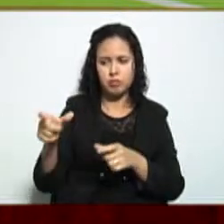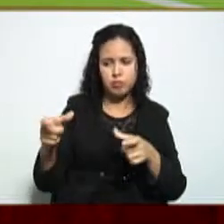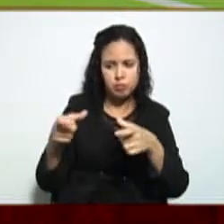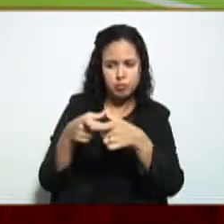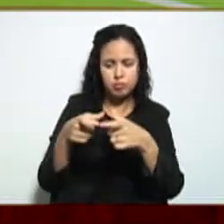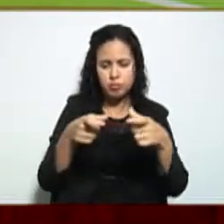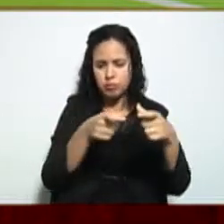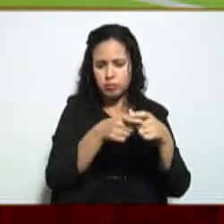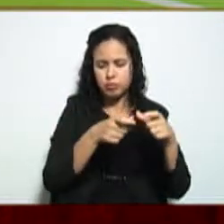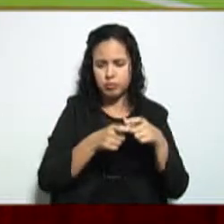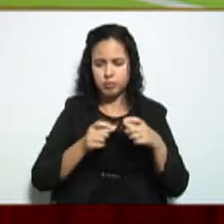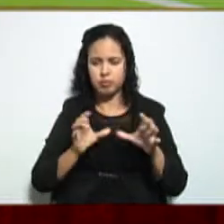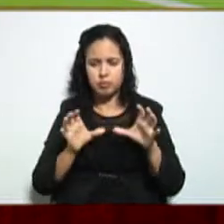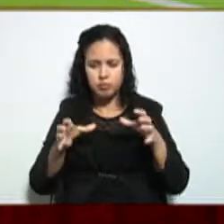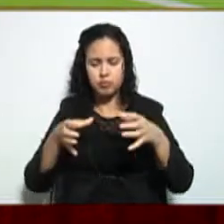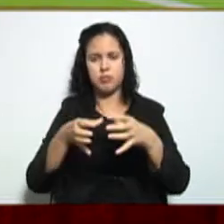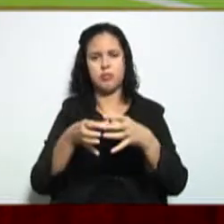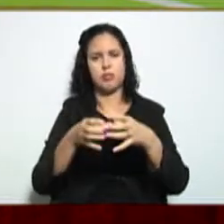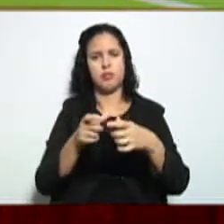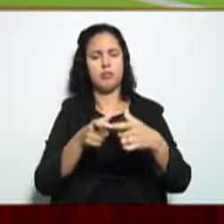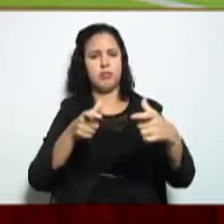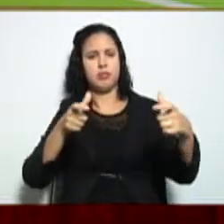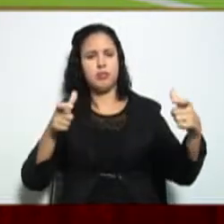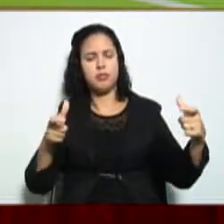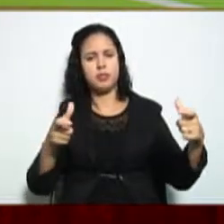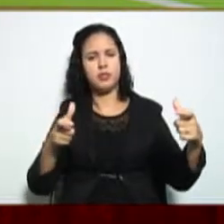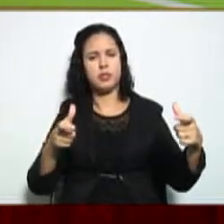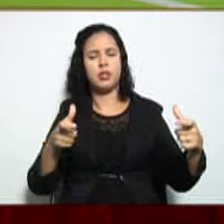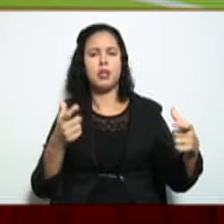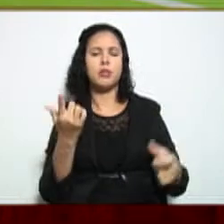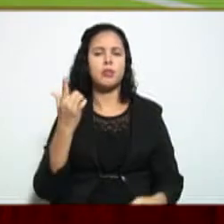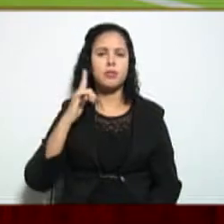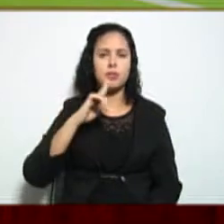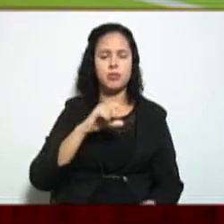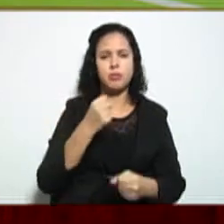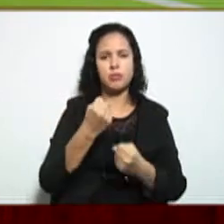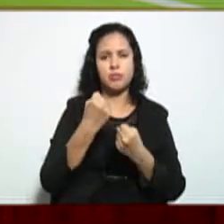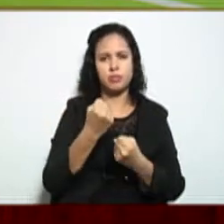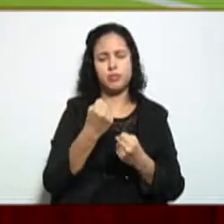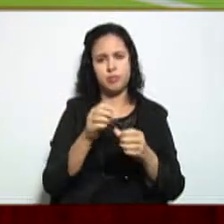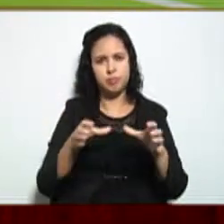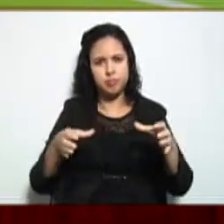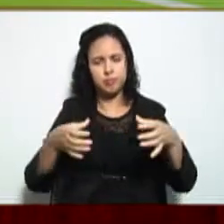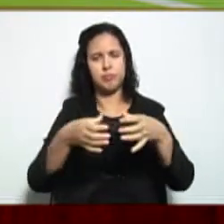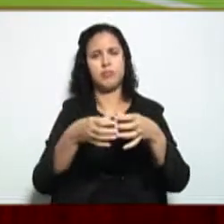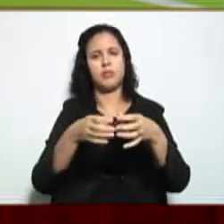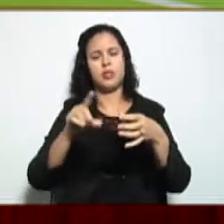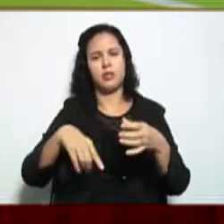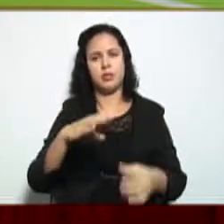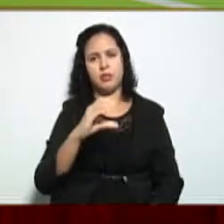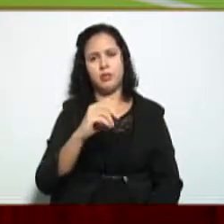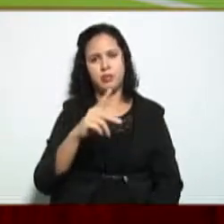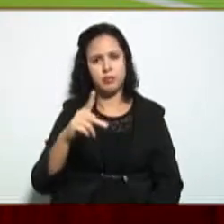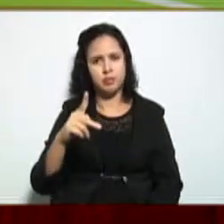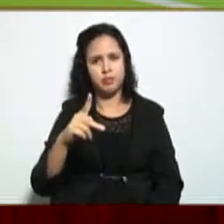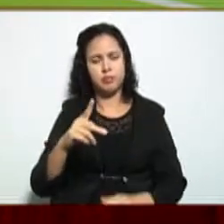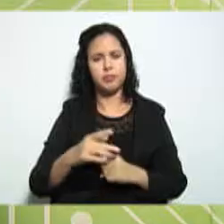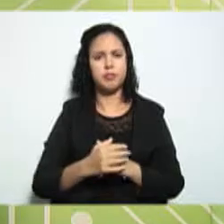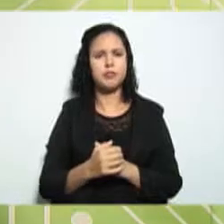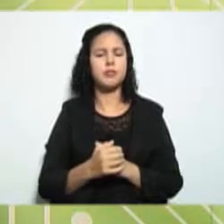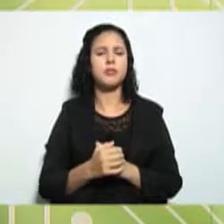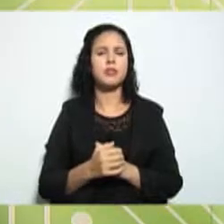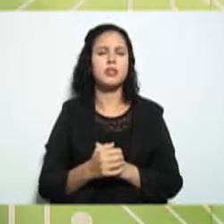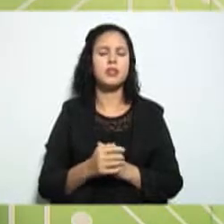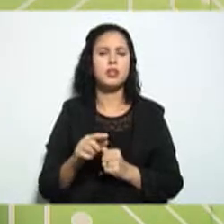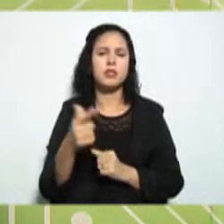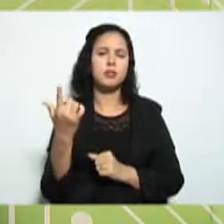E é mais interessante a gente perceber como eles ganham força quando se juntam. Isso é uma cooperativa. Exatamente. É esse ganho de